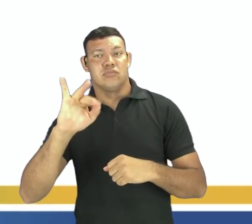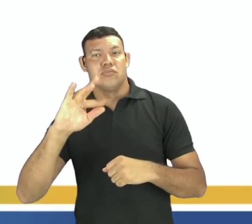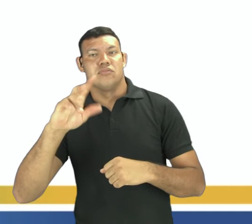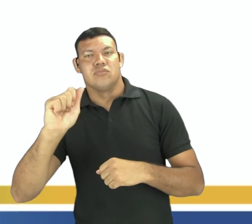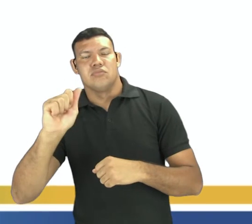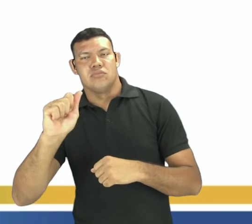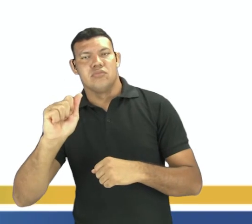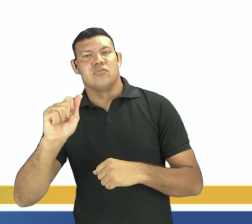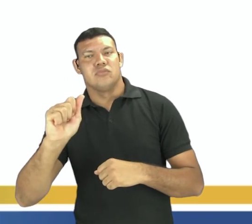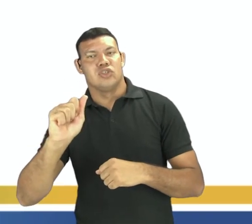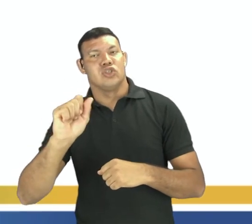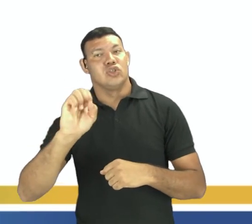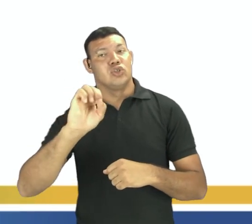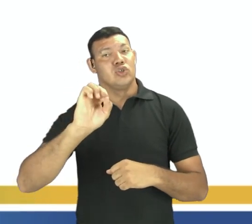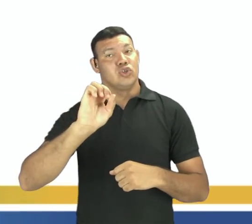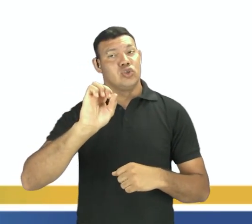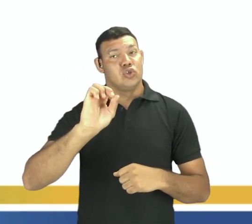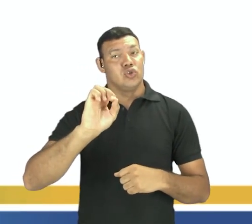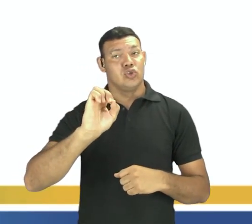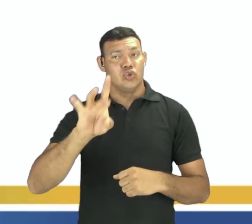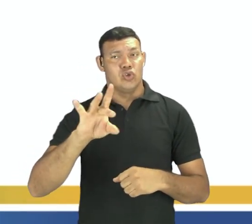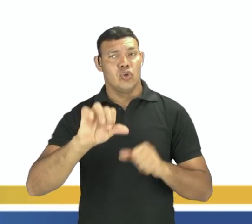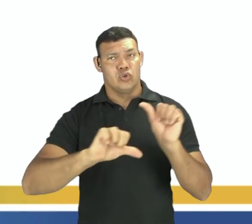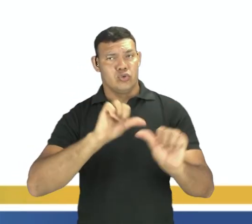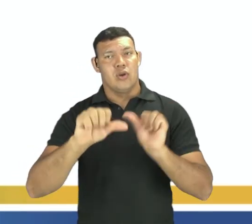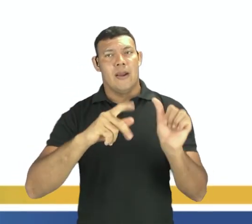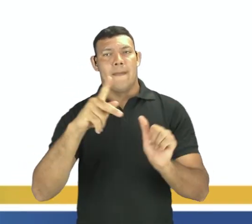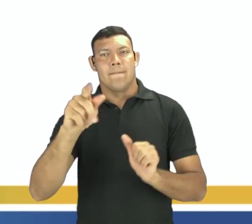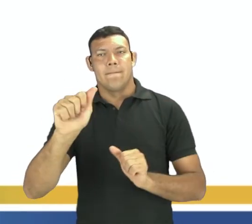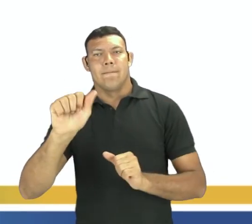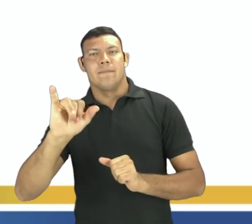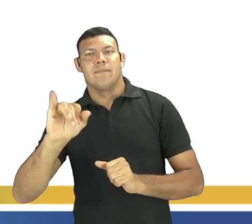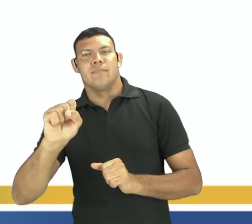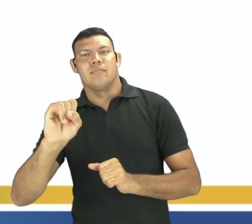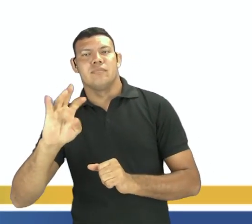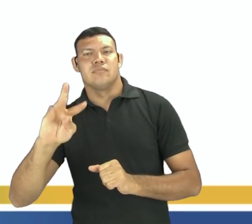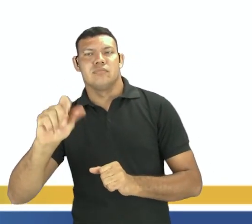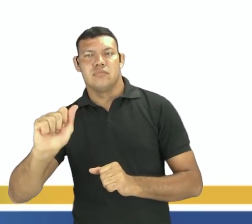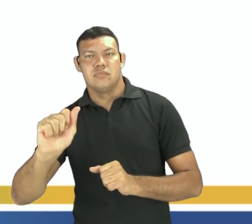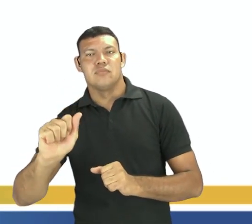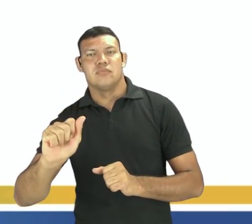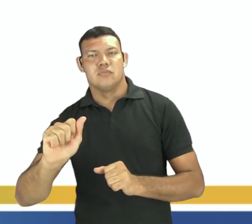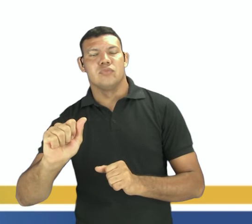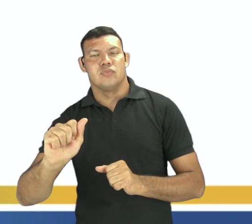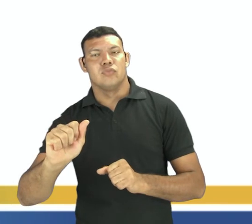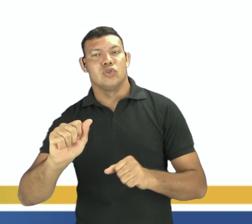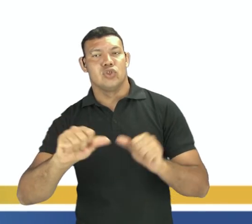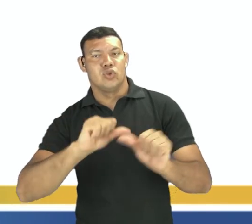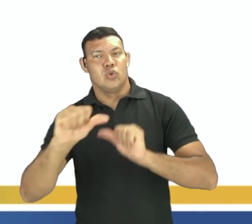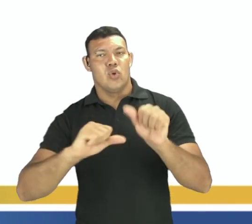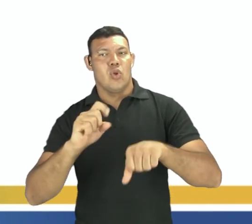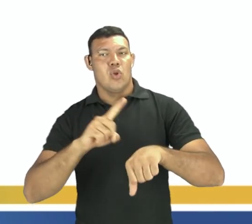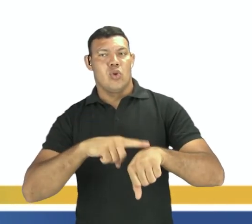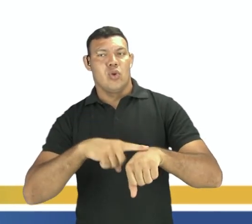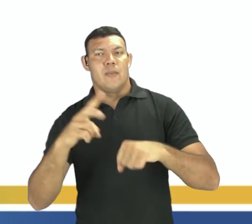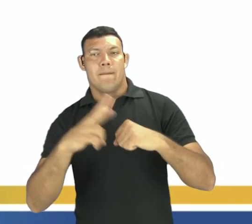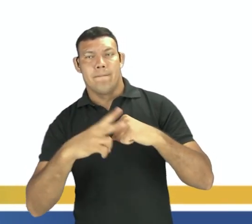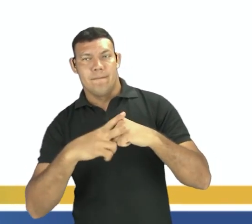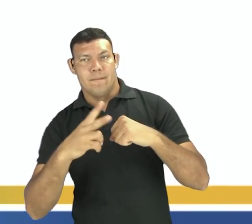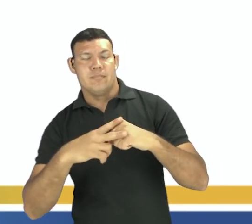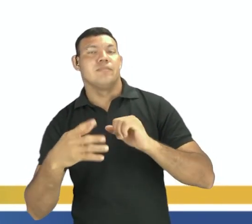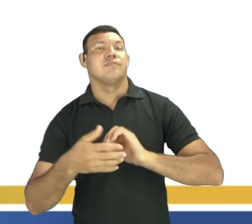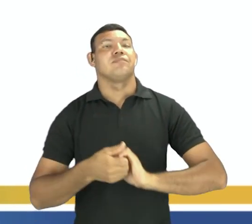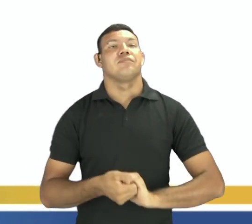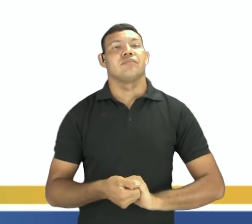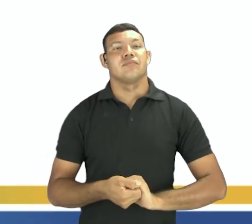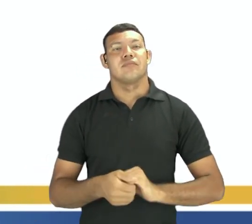alguns acréscimos, né? O verbo principal ele vai passar para o passado particípio, na voz passiva. Letter D, we have: the